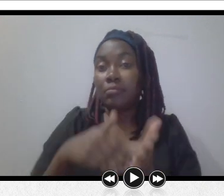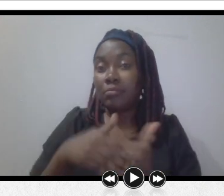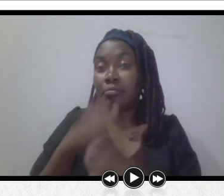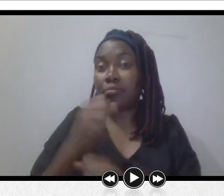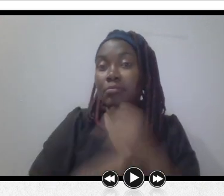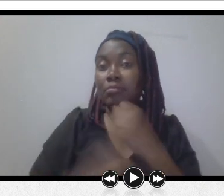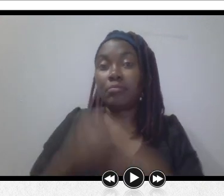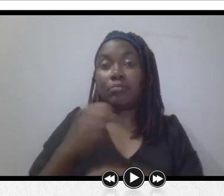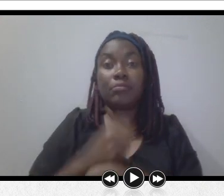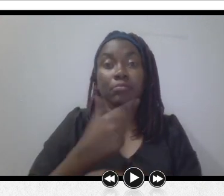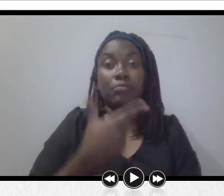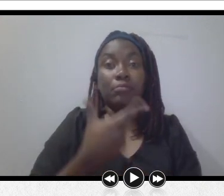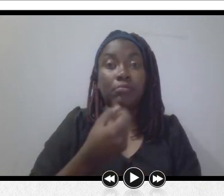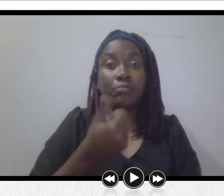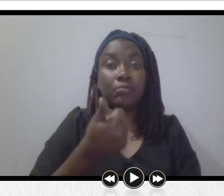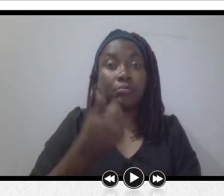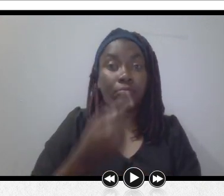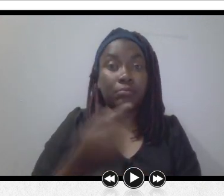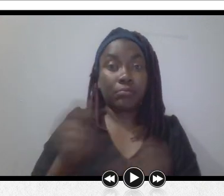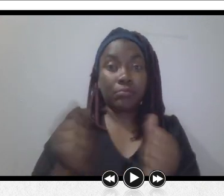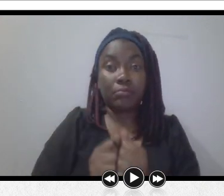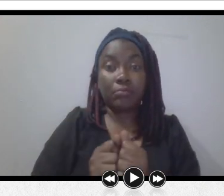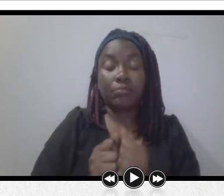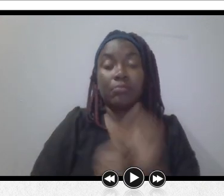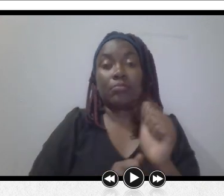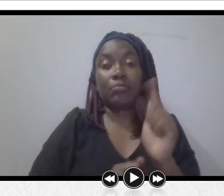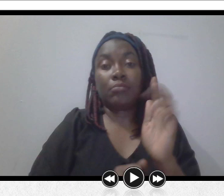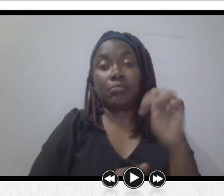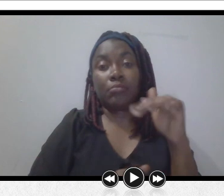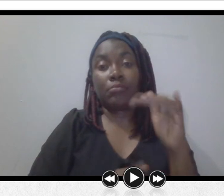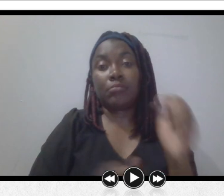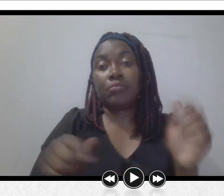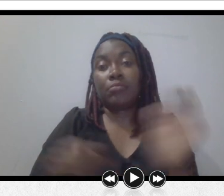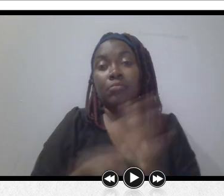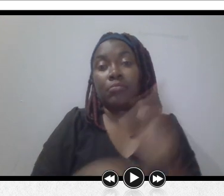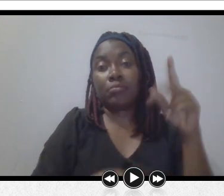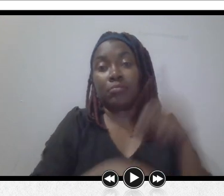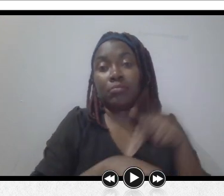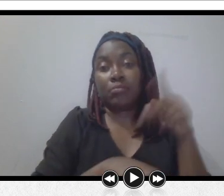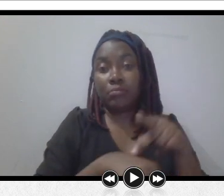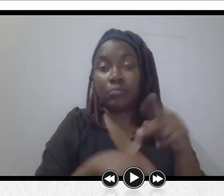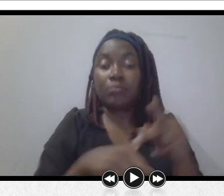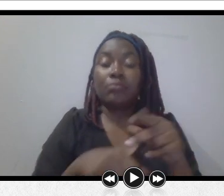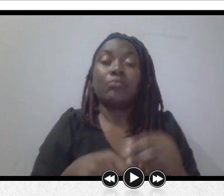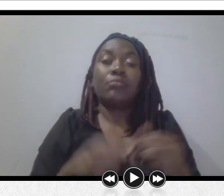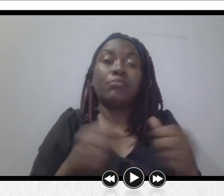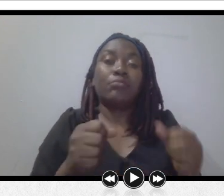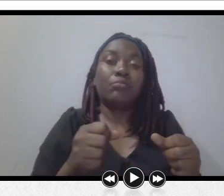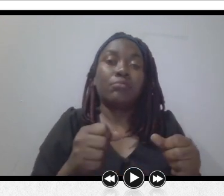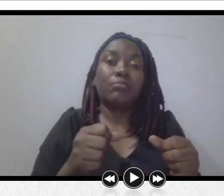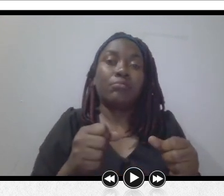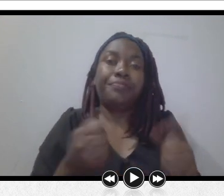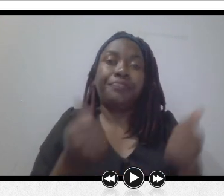de 2017, com a Agência Nacional de Mineração, a ANM, que foi instituída depois dos problemas que